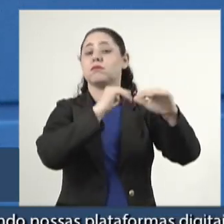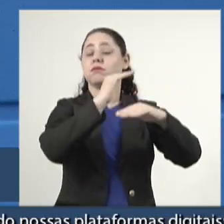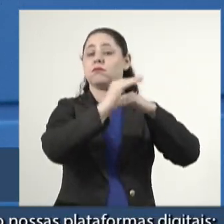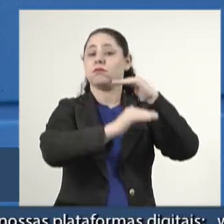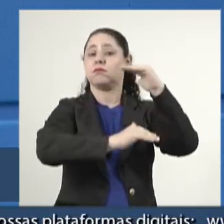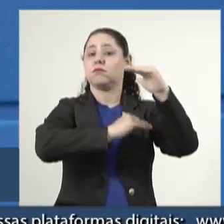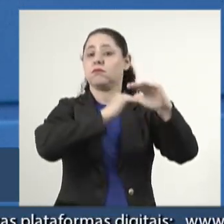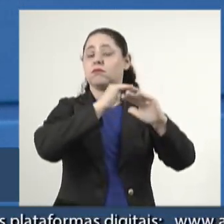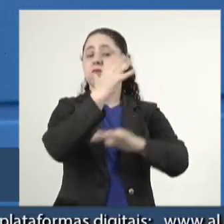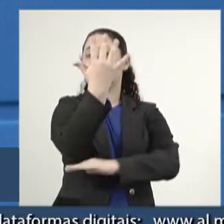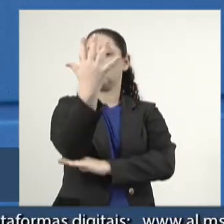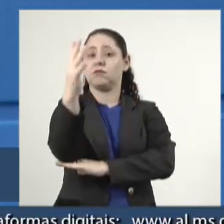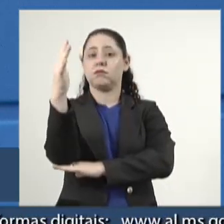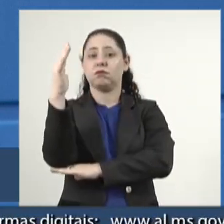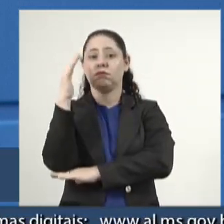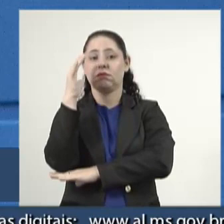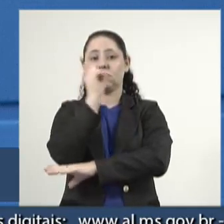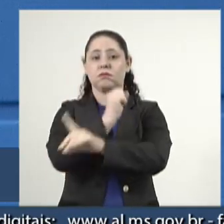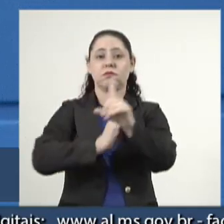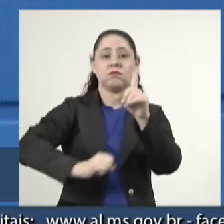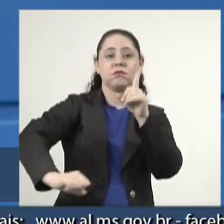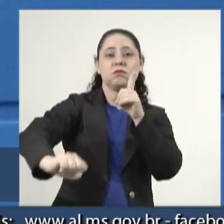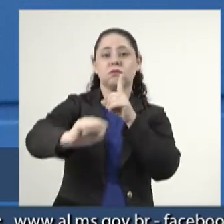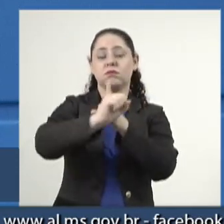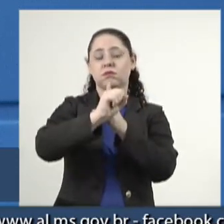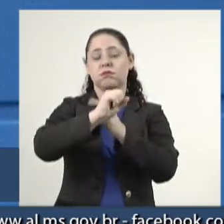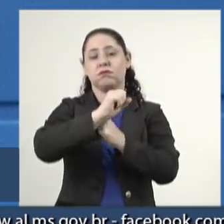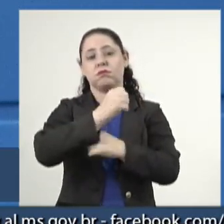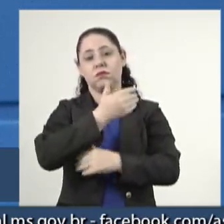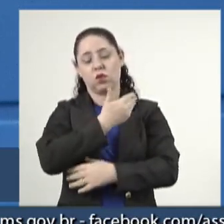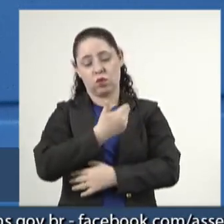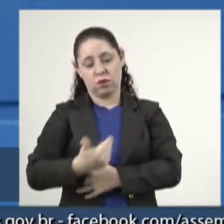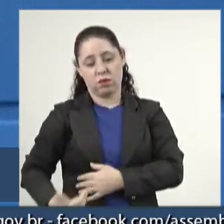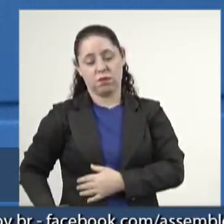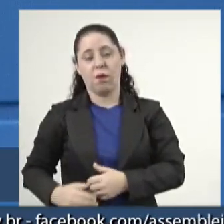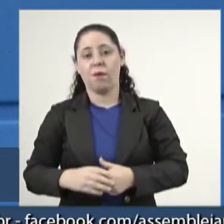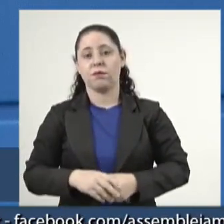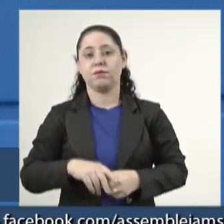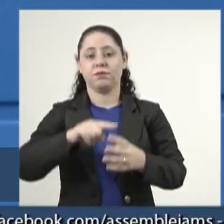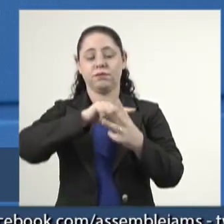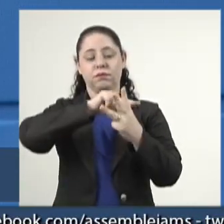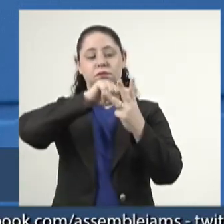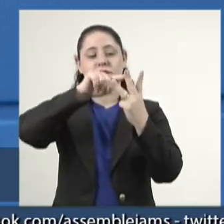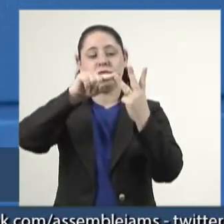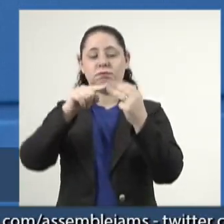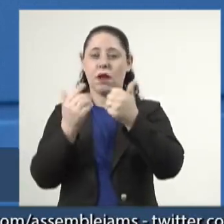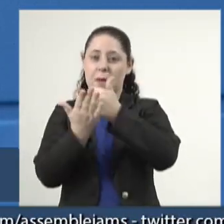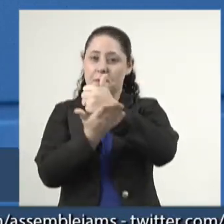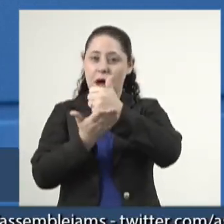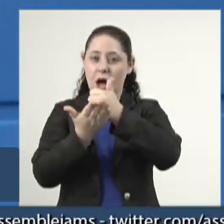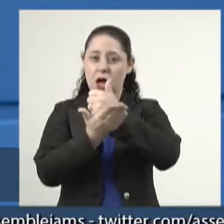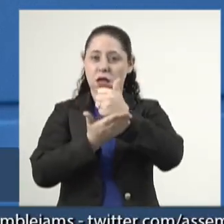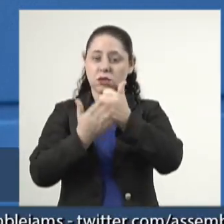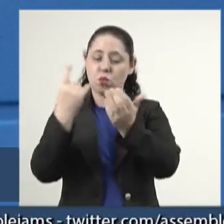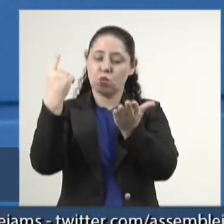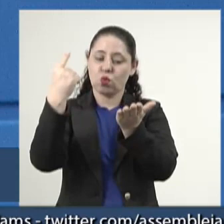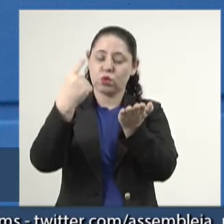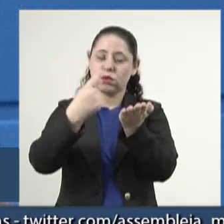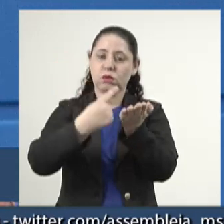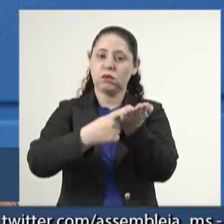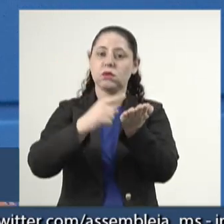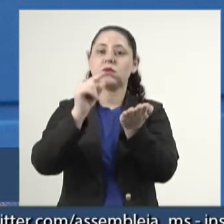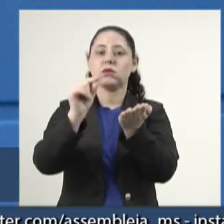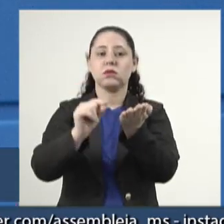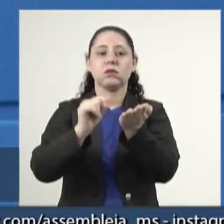Desenvolvimento Ambiental, Social e Governança. São esses os 3 pilares de uma agenda